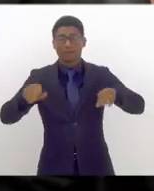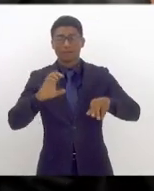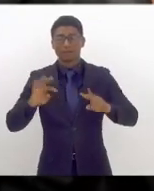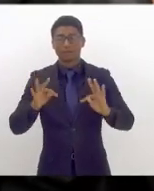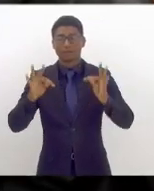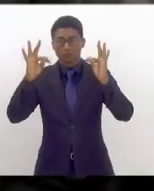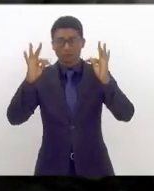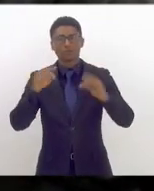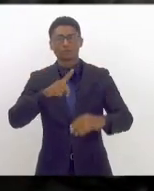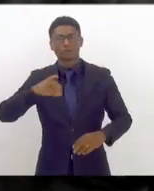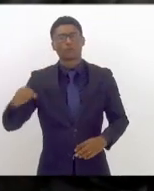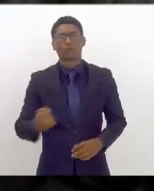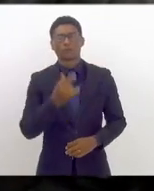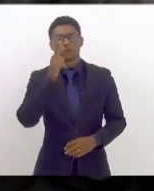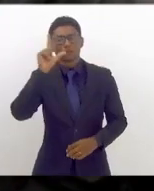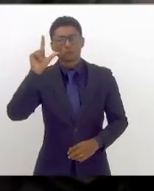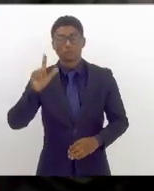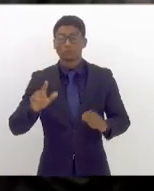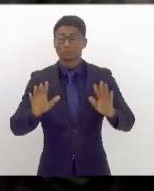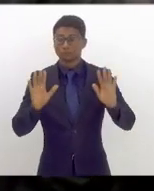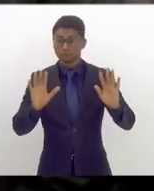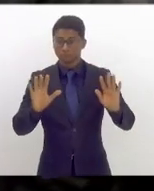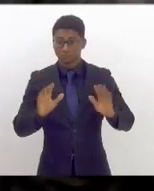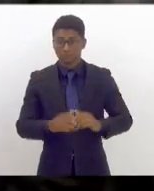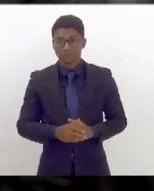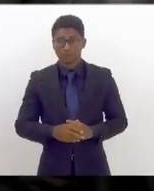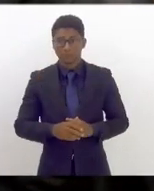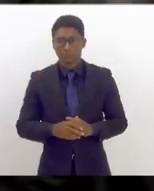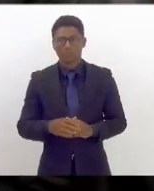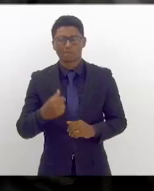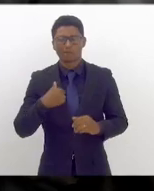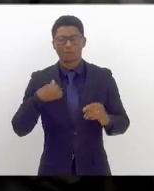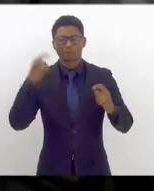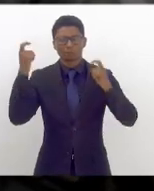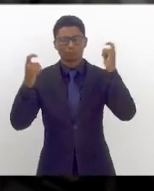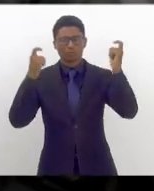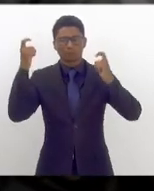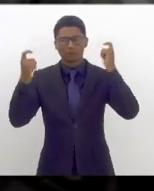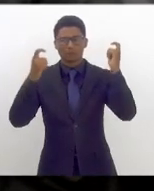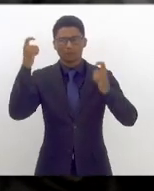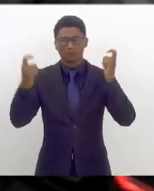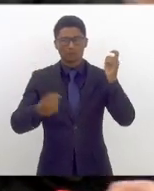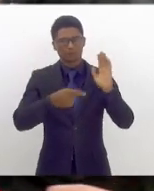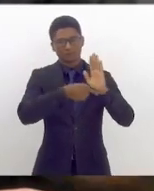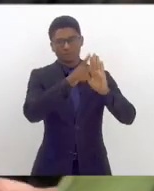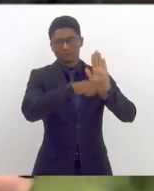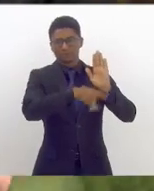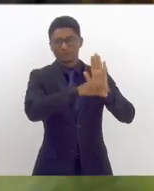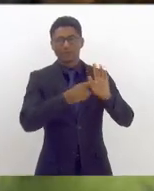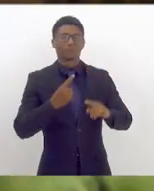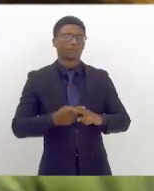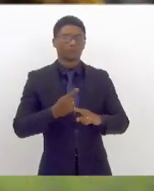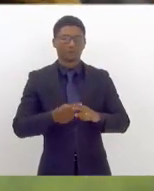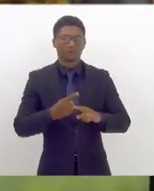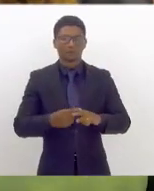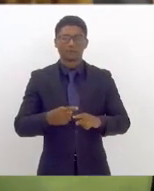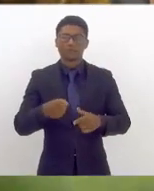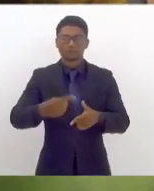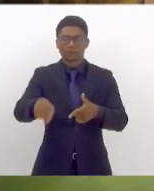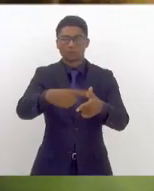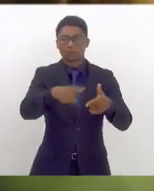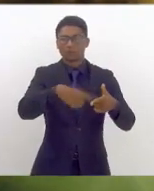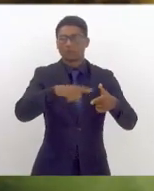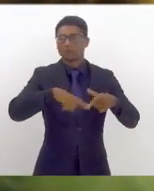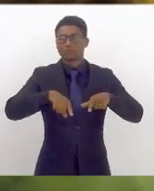aproveitadas entretanto eu tenho muitas preocupações com esse projeto porque nós temos vários problemas